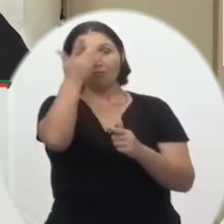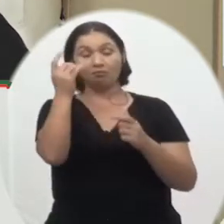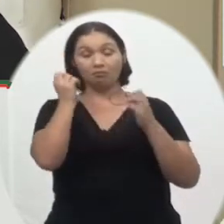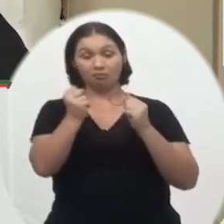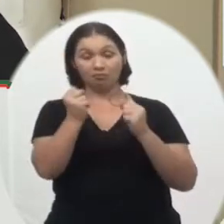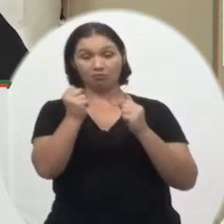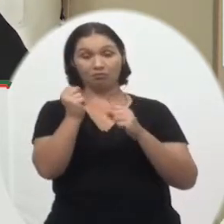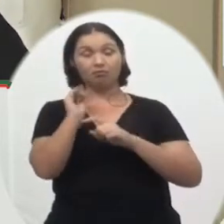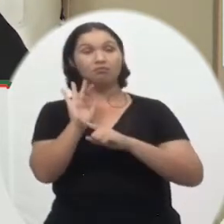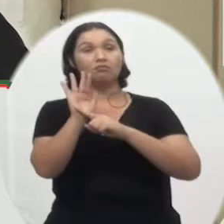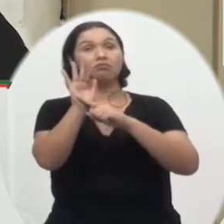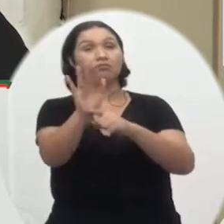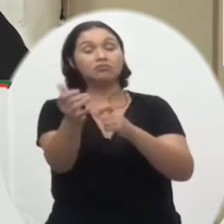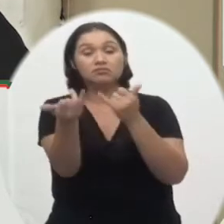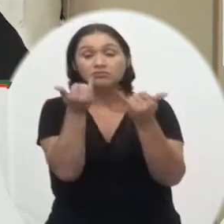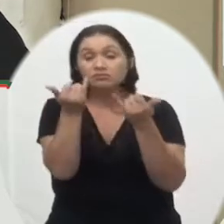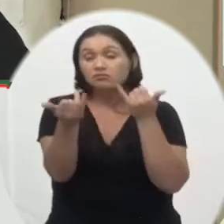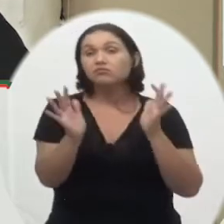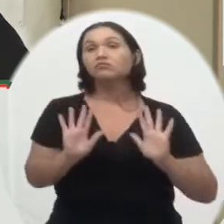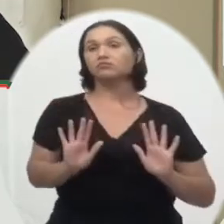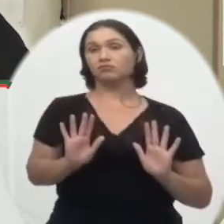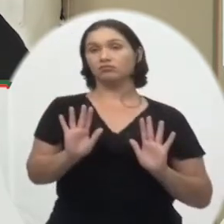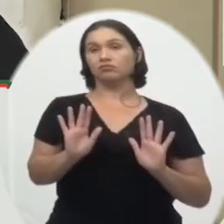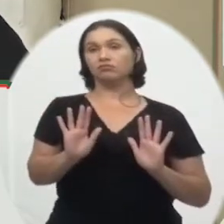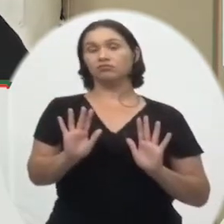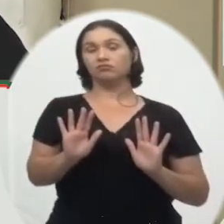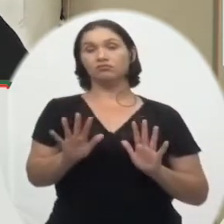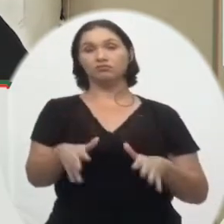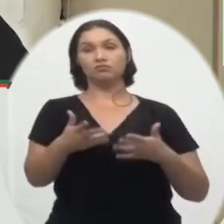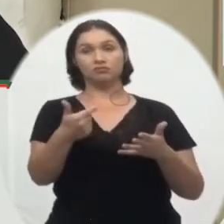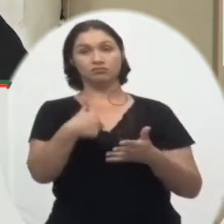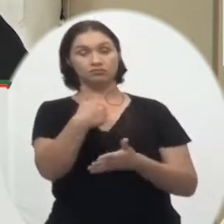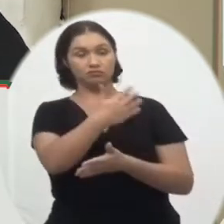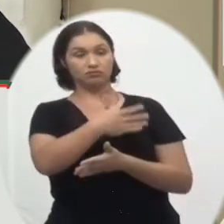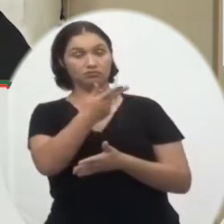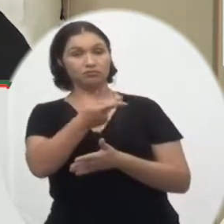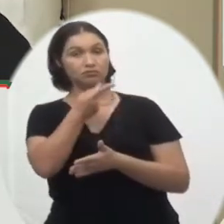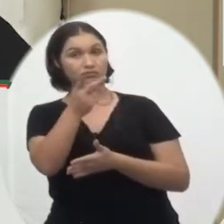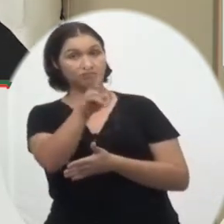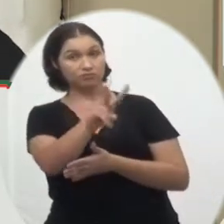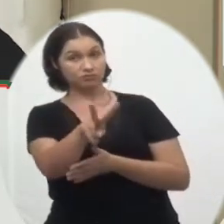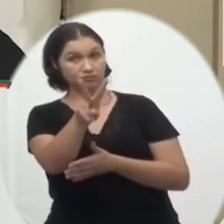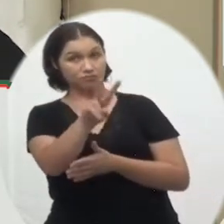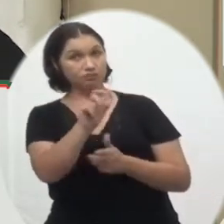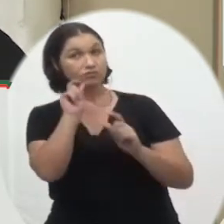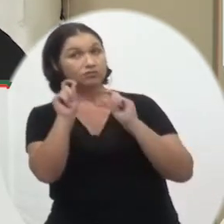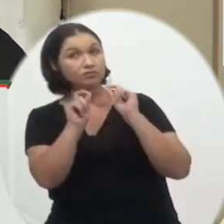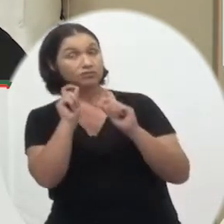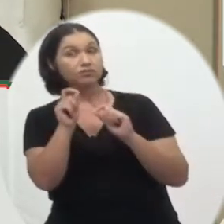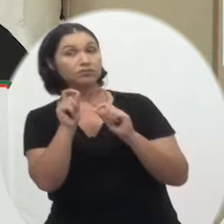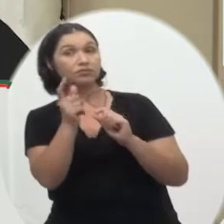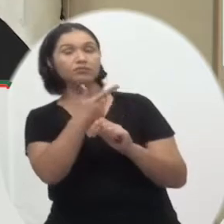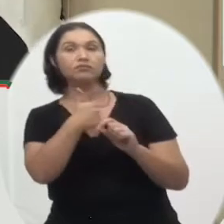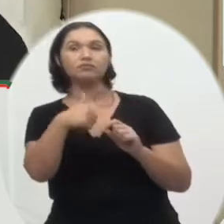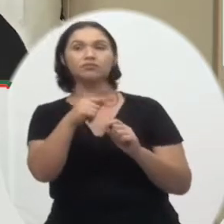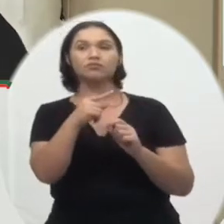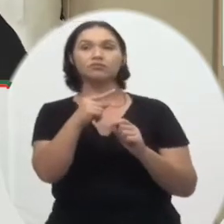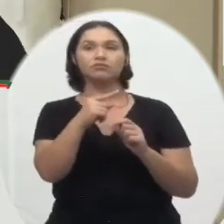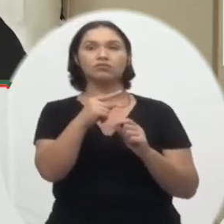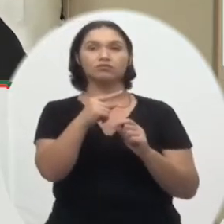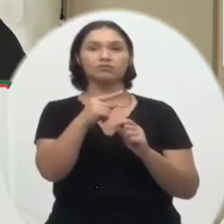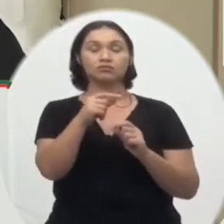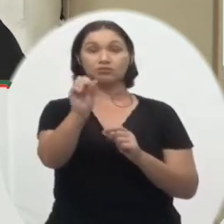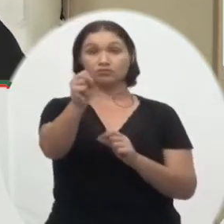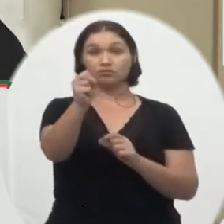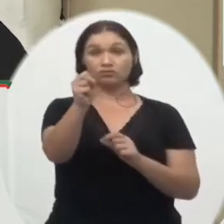dar informações. Aliás, quero falar ao nobre vereador o seguinte: nós marcamos